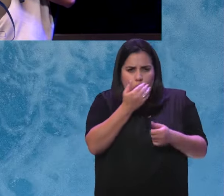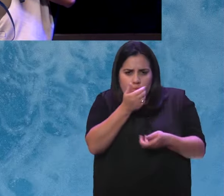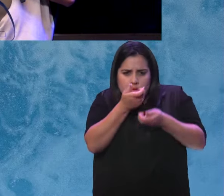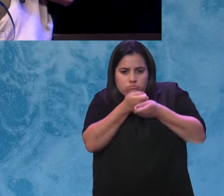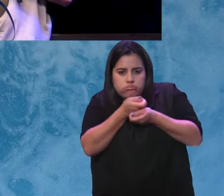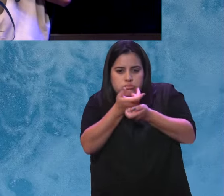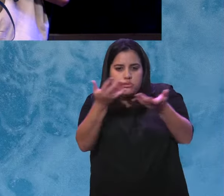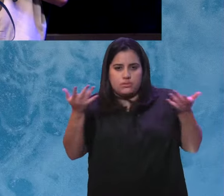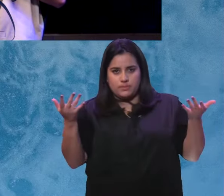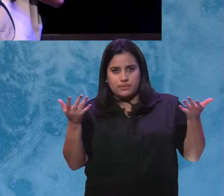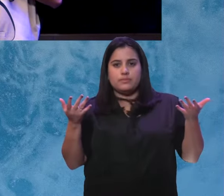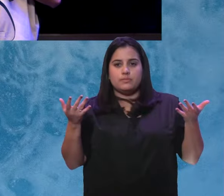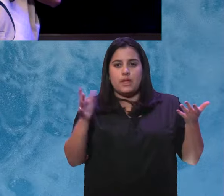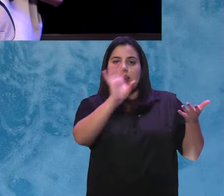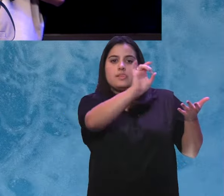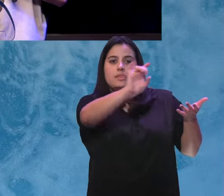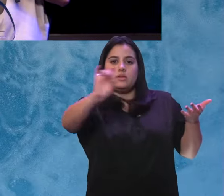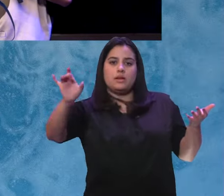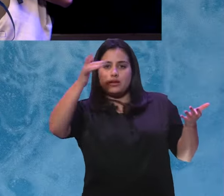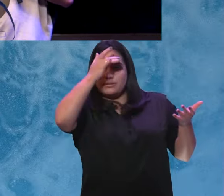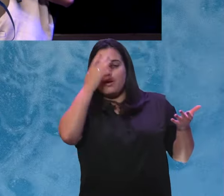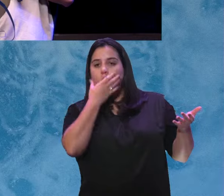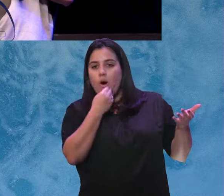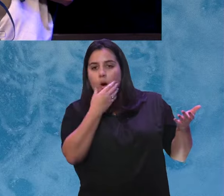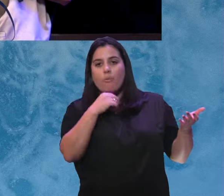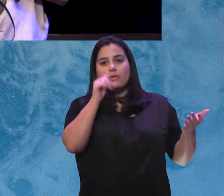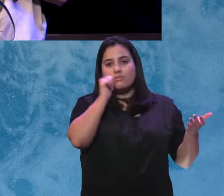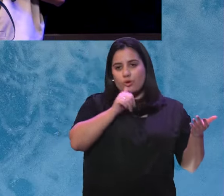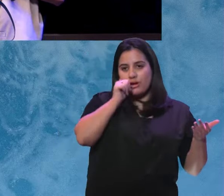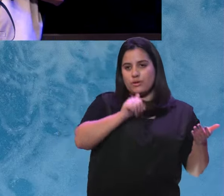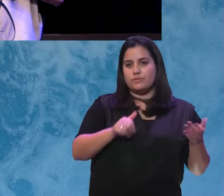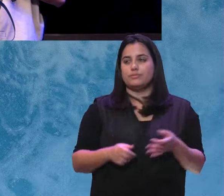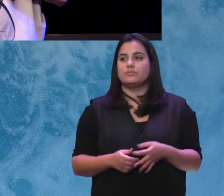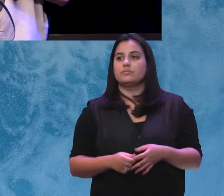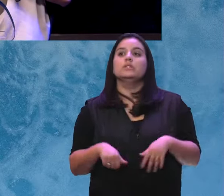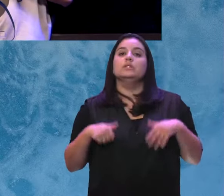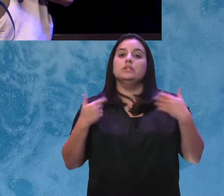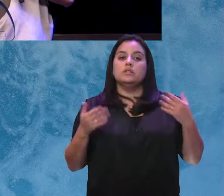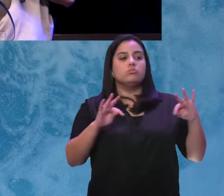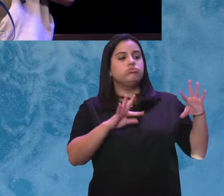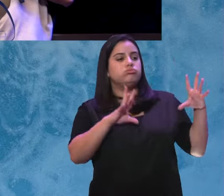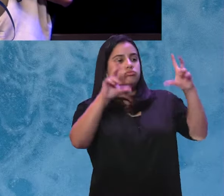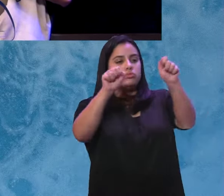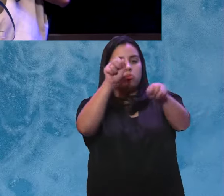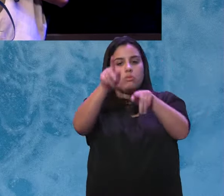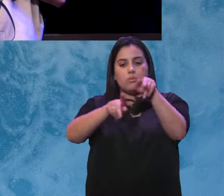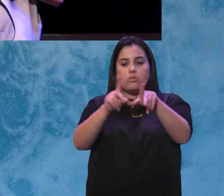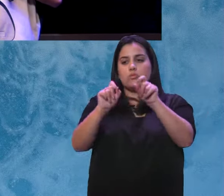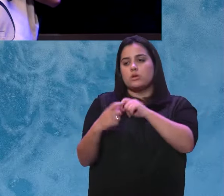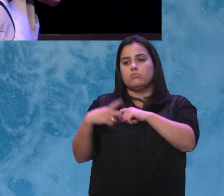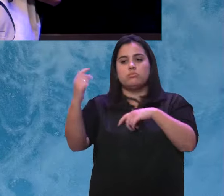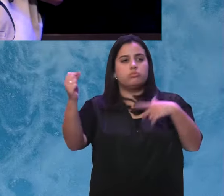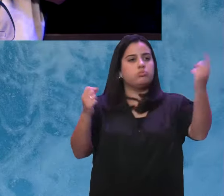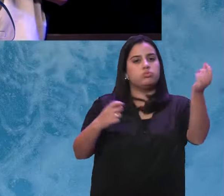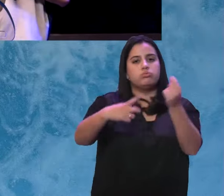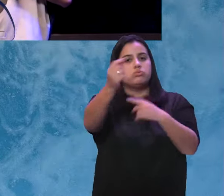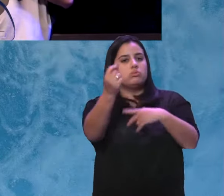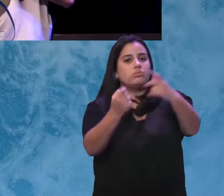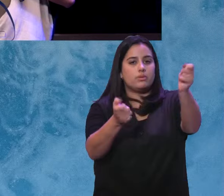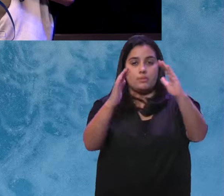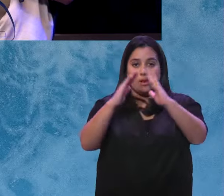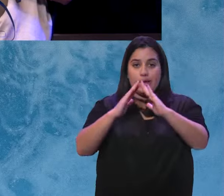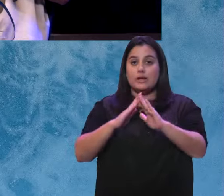bolo de uva passas a cada homem e a cada mulher israelita na multidão. Então todo o povo partiu, cada um para a sua casa.